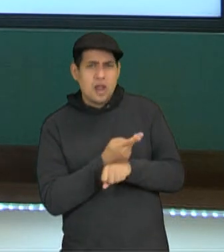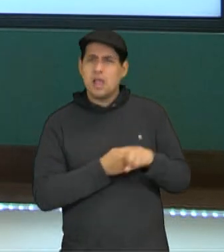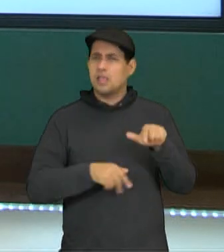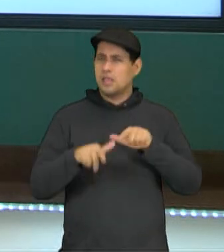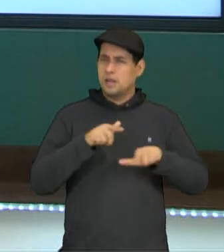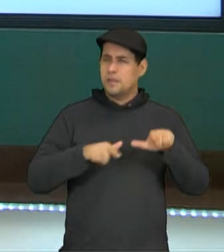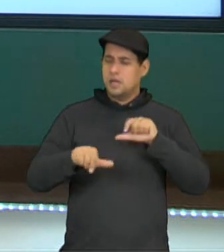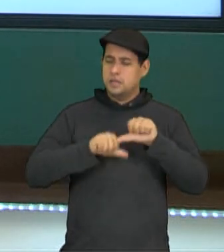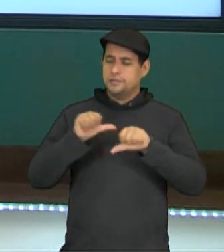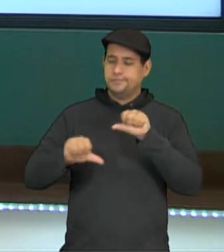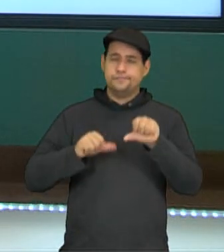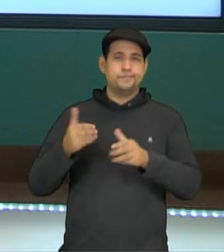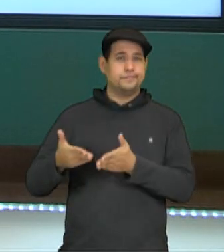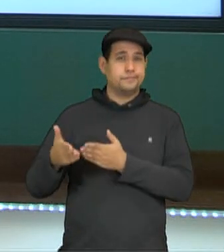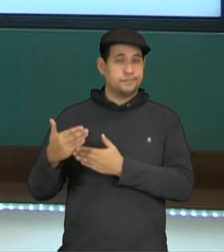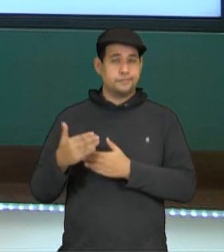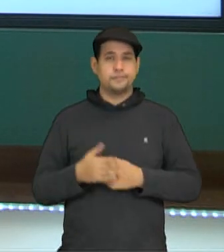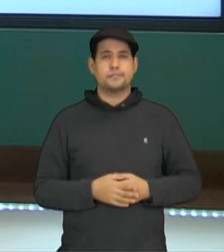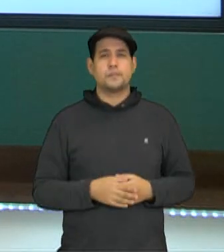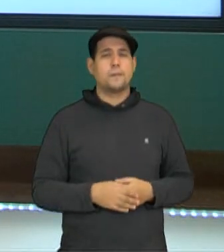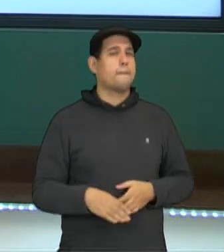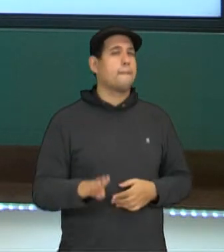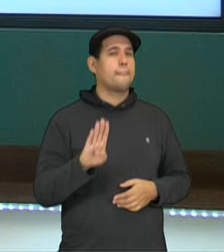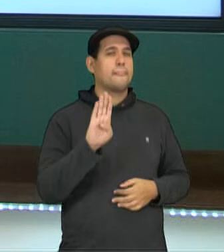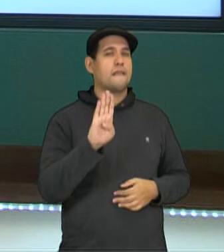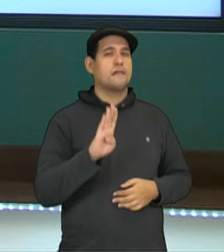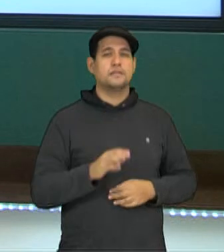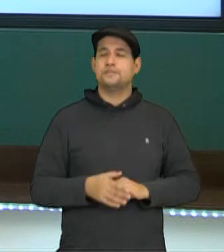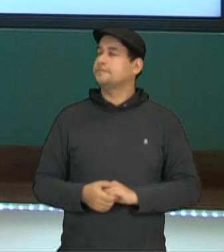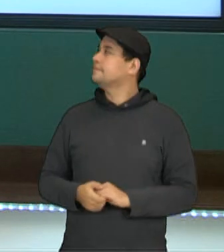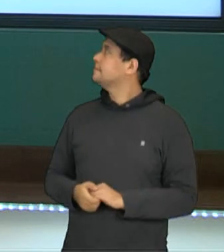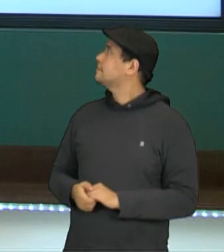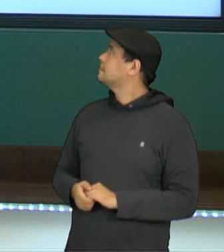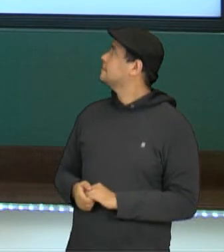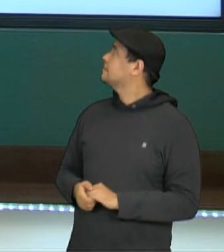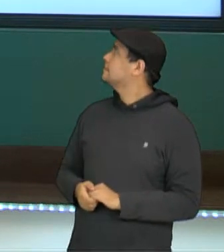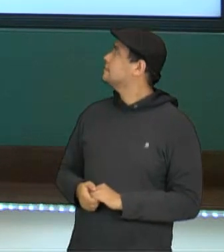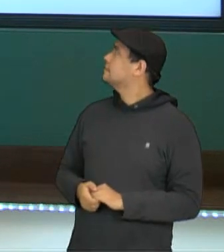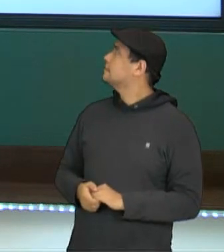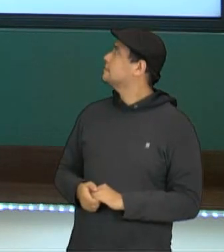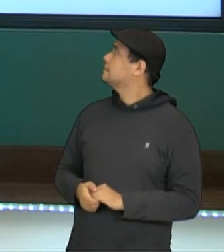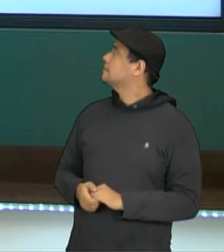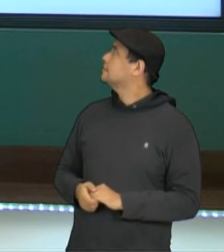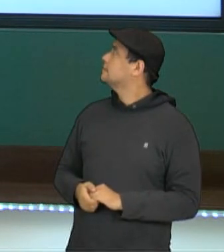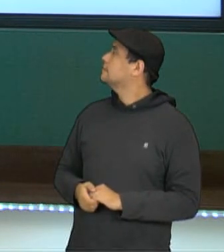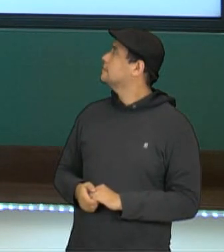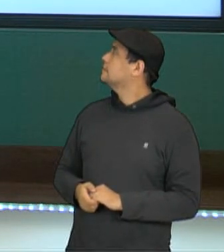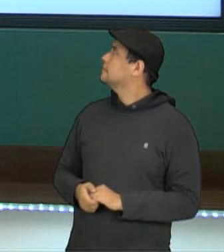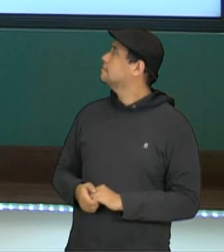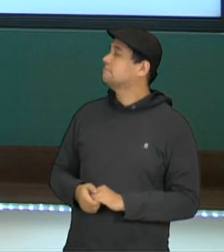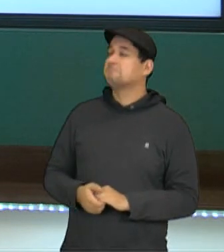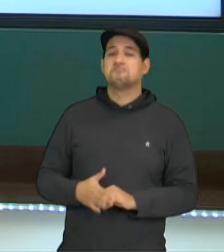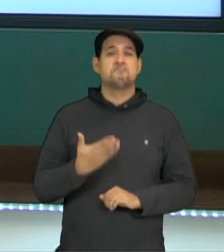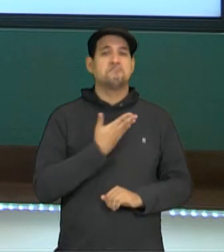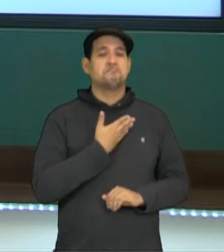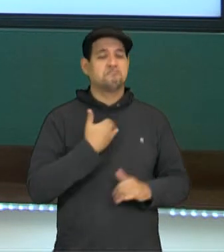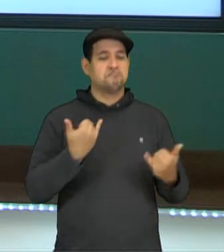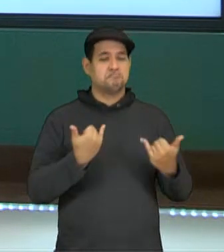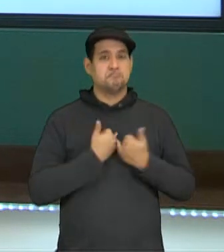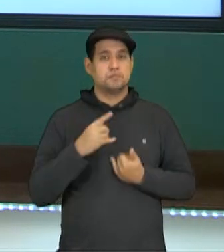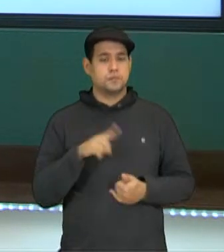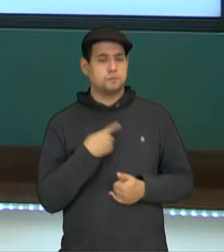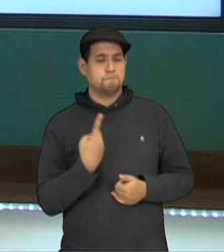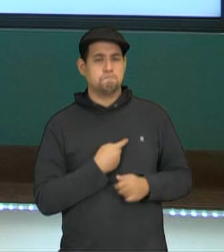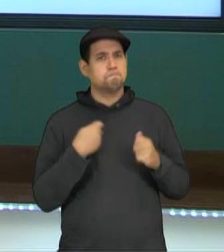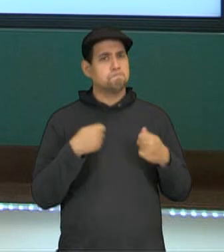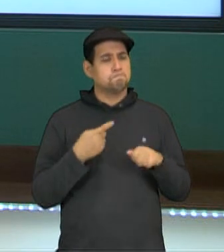para o passado. Letra B. My friend said, we will look for a job. Meus amigos disseram, nós